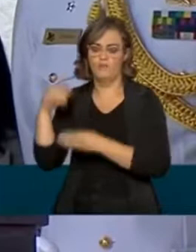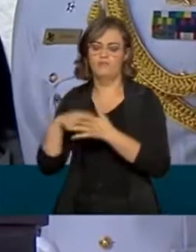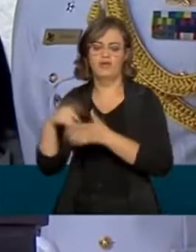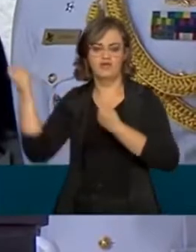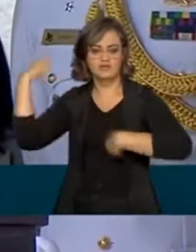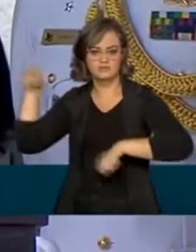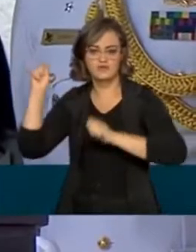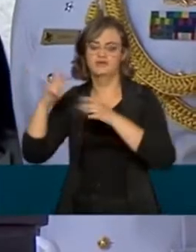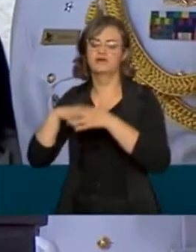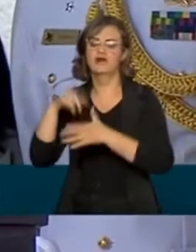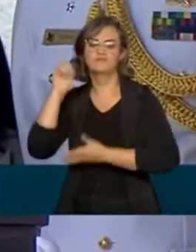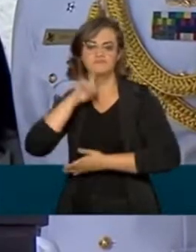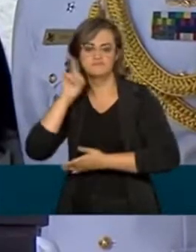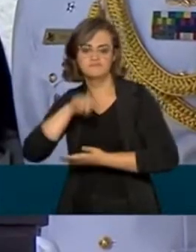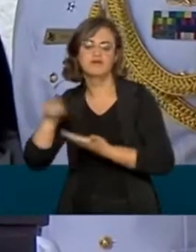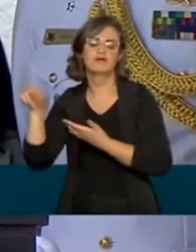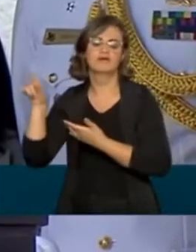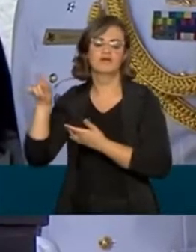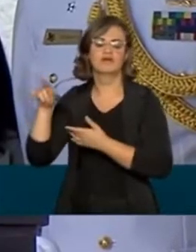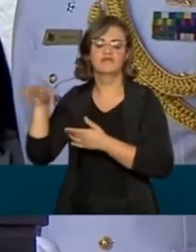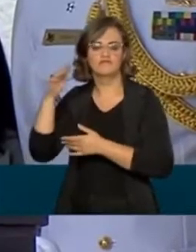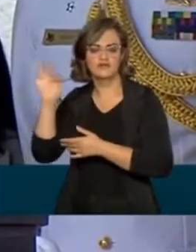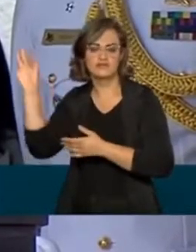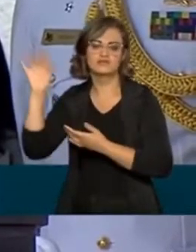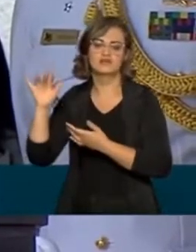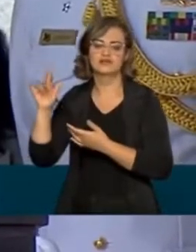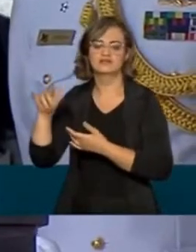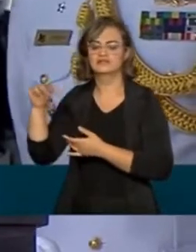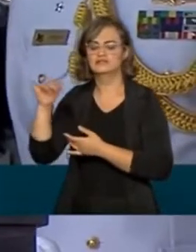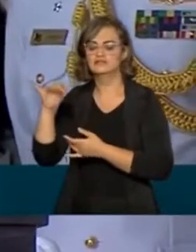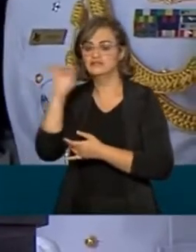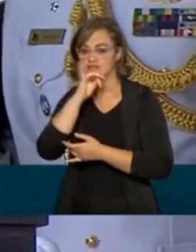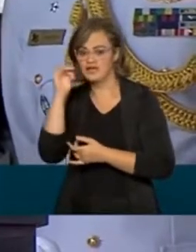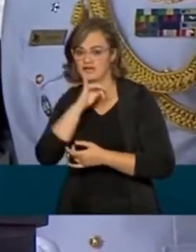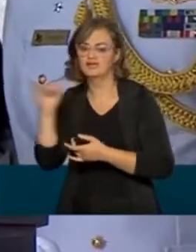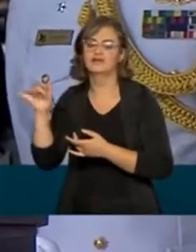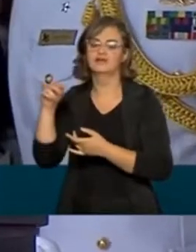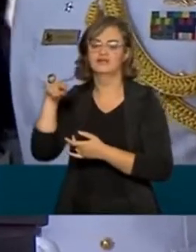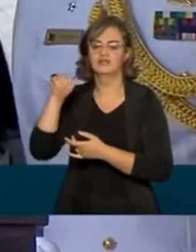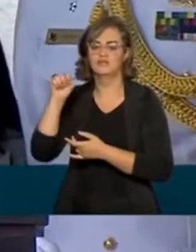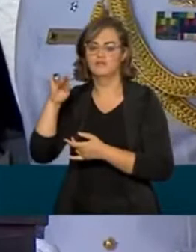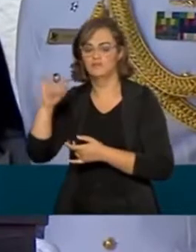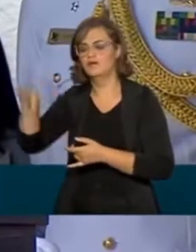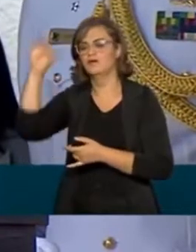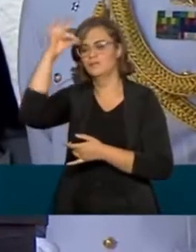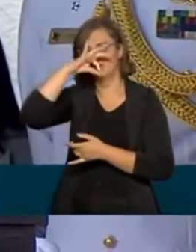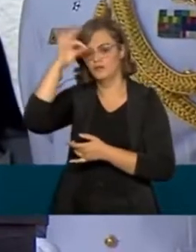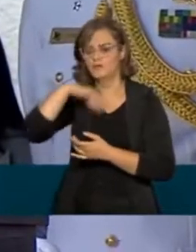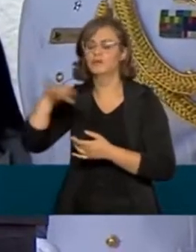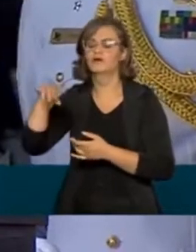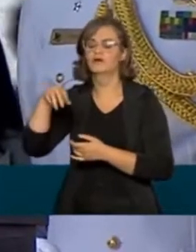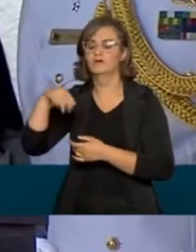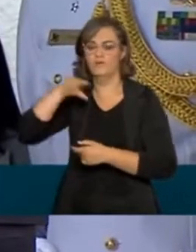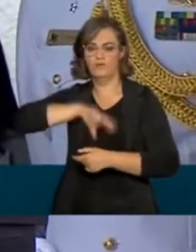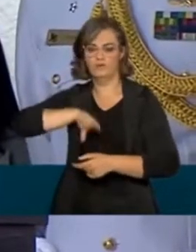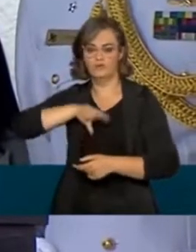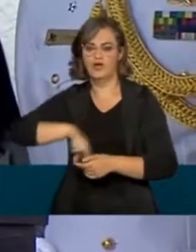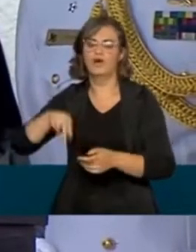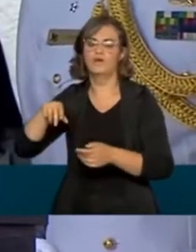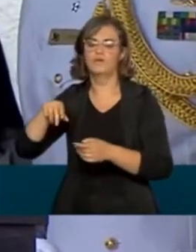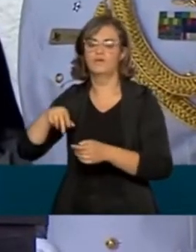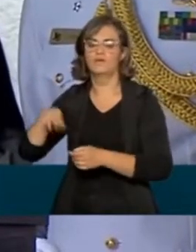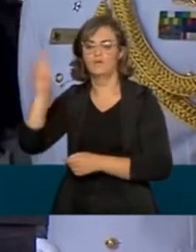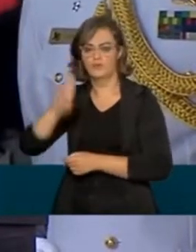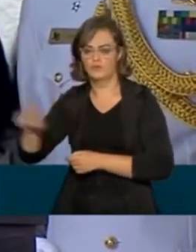Espanha, Estados Unidos da América, França, Itália, Namíbia, Peru, Portugal, Reino